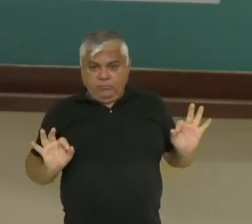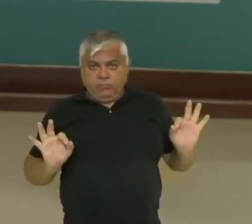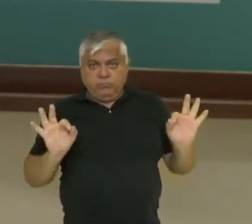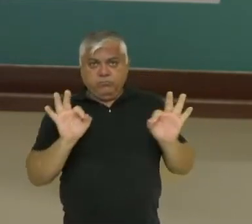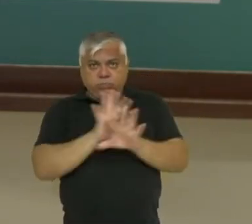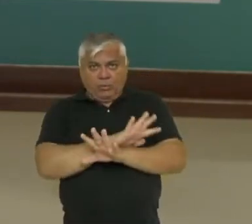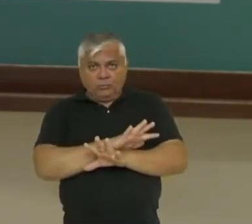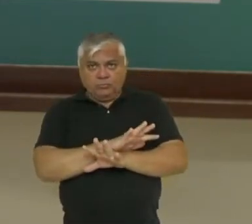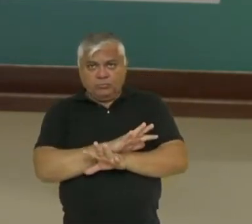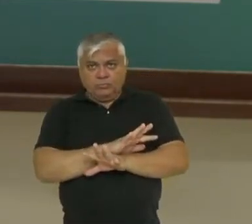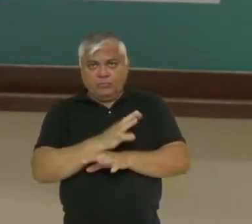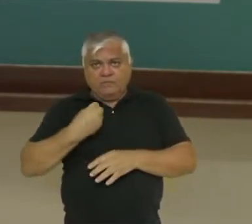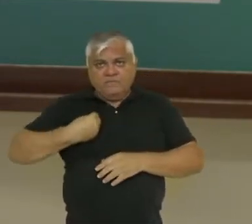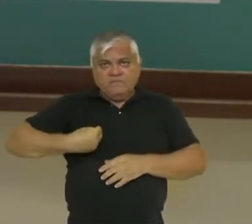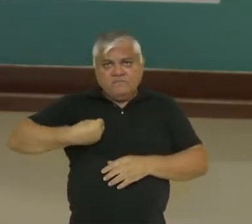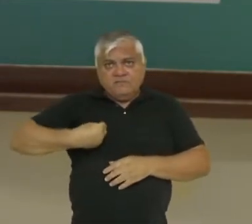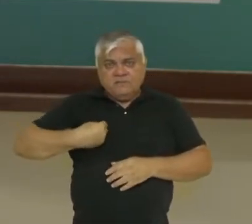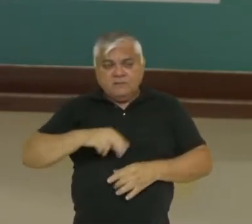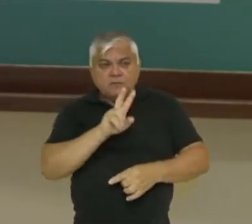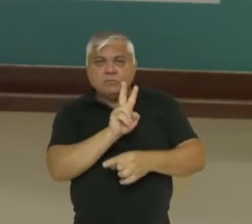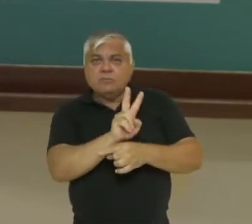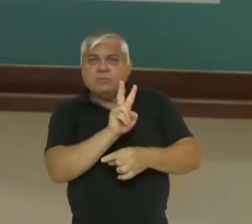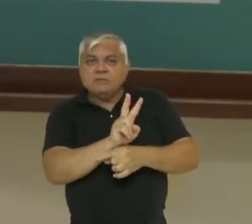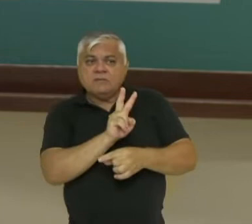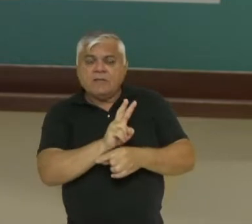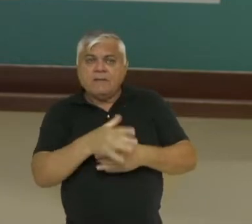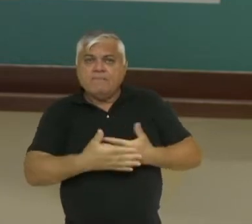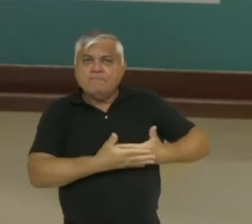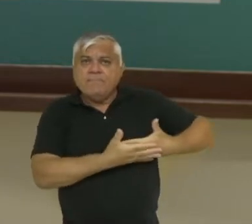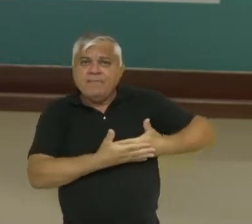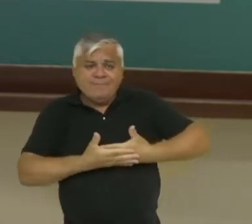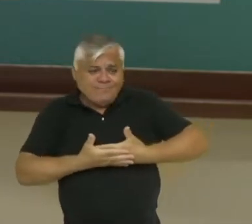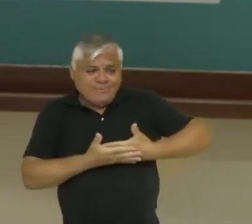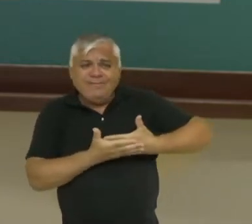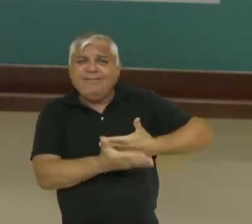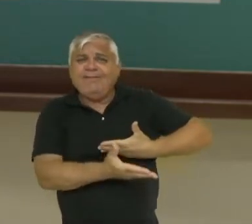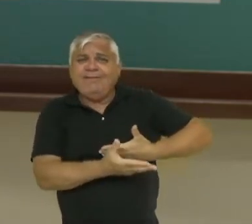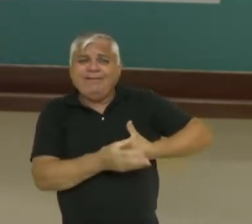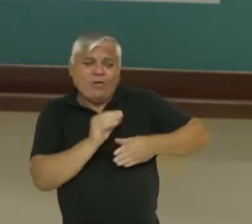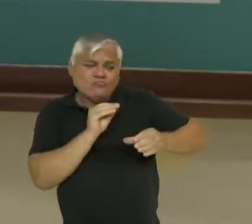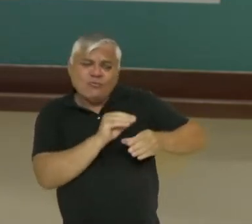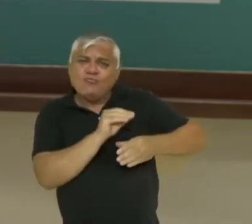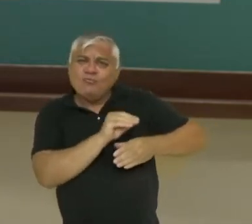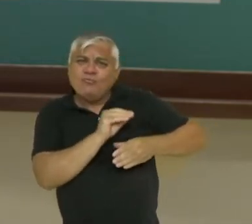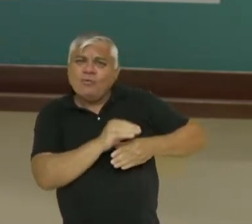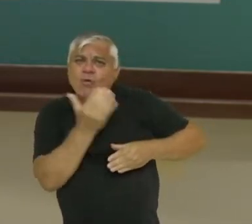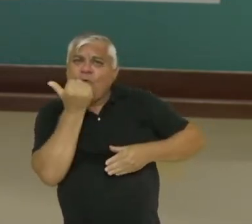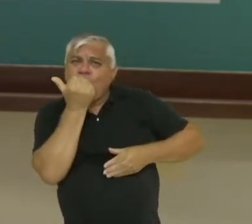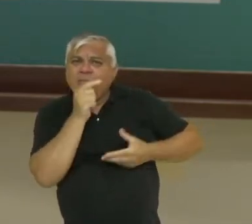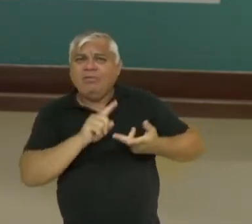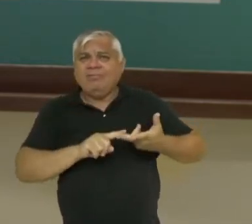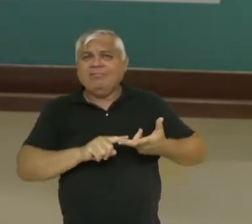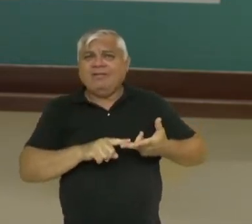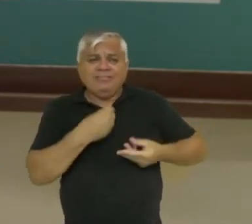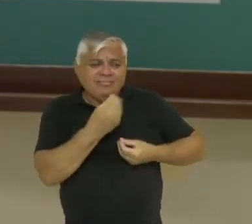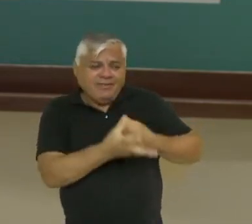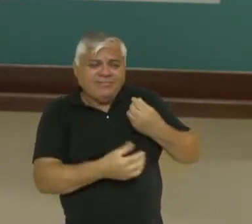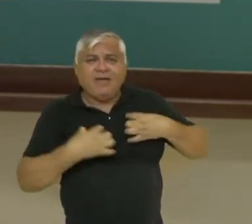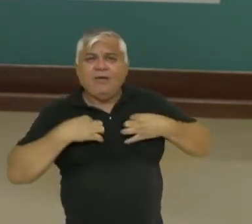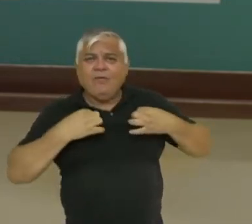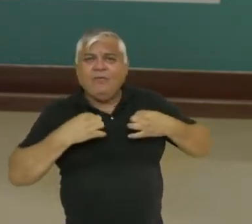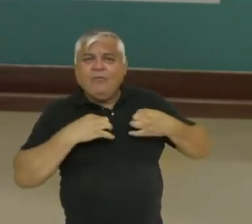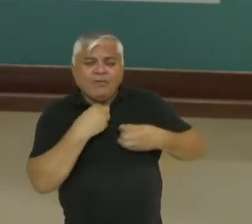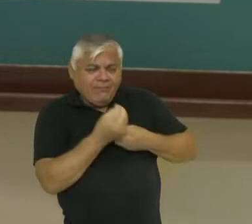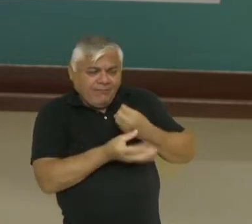para ter uma vida, cuidar de uma vida, poder alimentar essa vida, poder dar roupa para